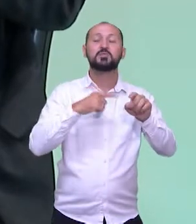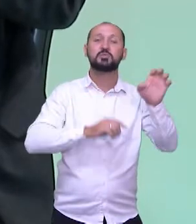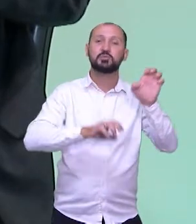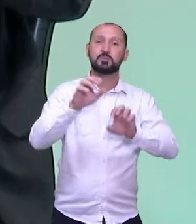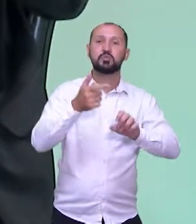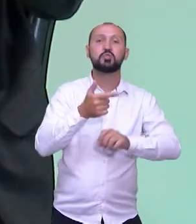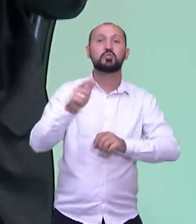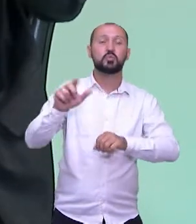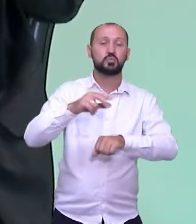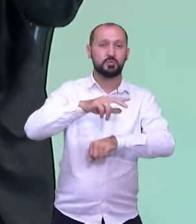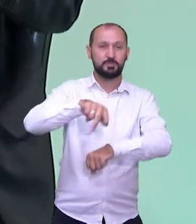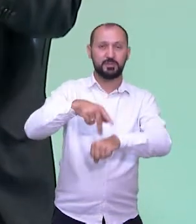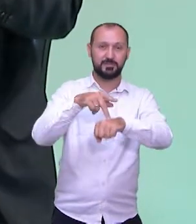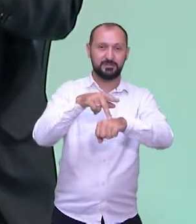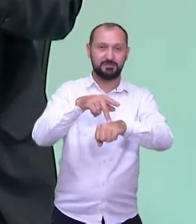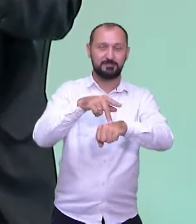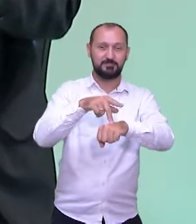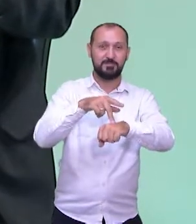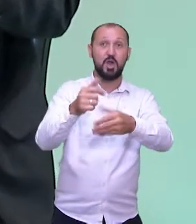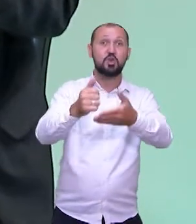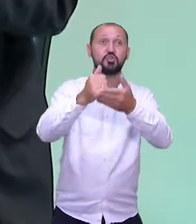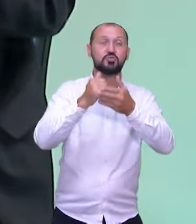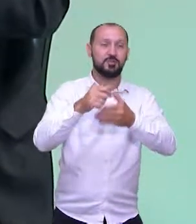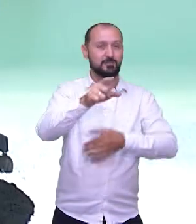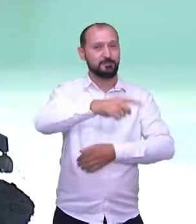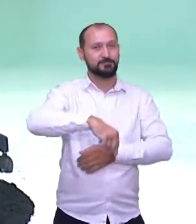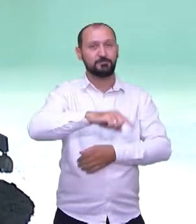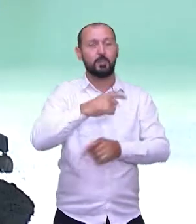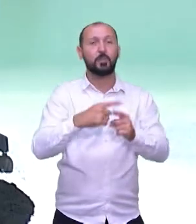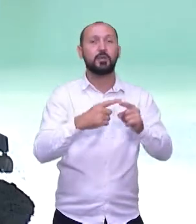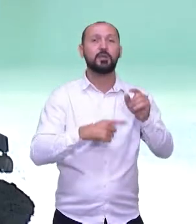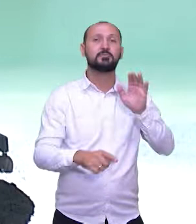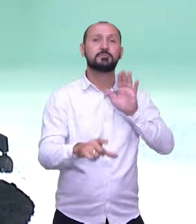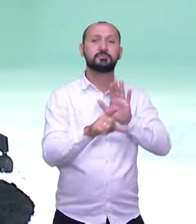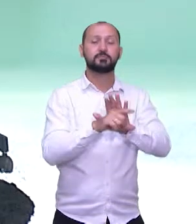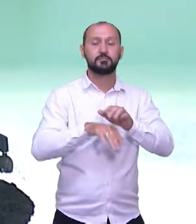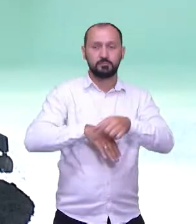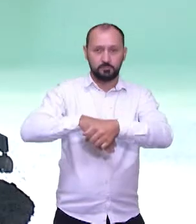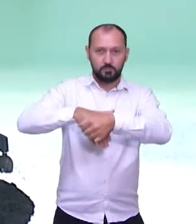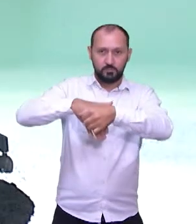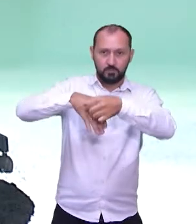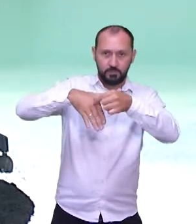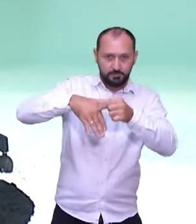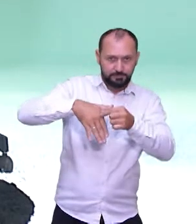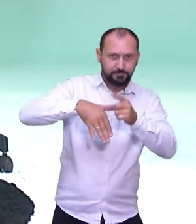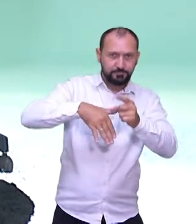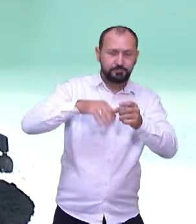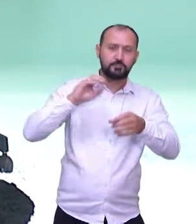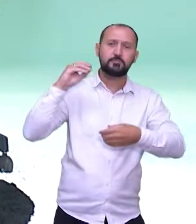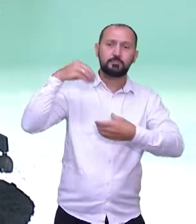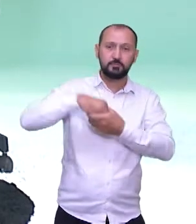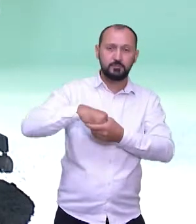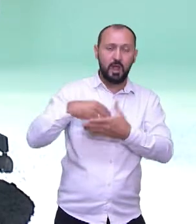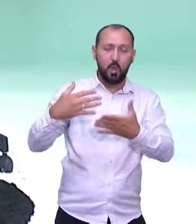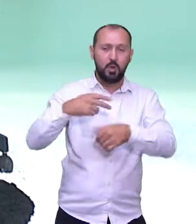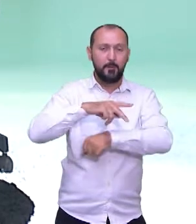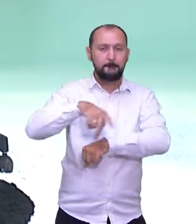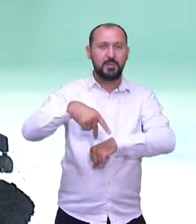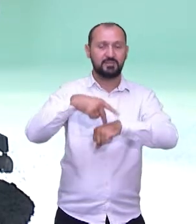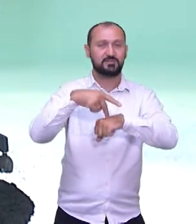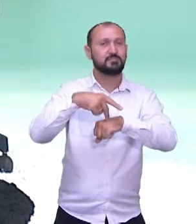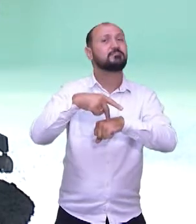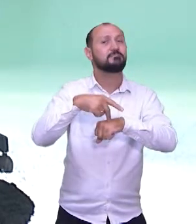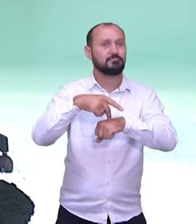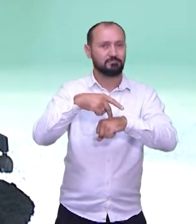para os empresários de outros países. Porque hoje, além da questão da rota bioceânica, que é uma questão interna aqui no nosso